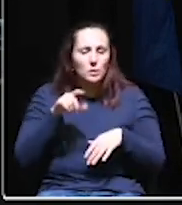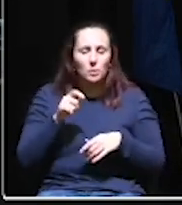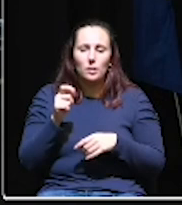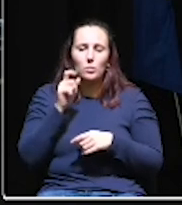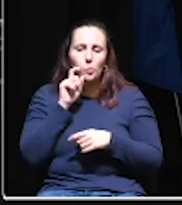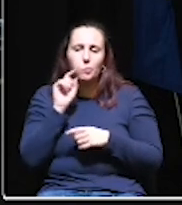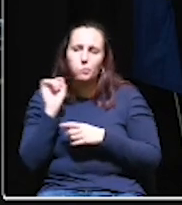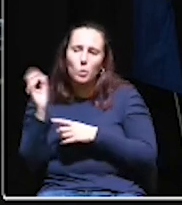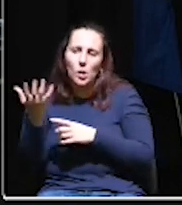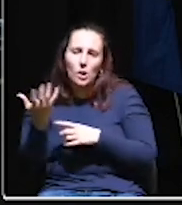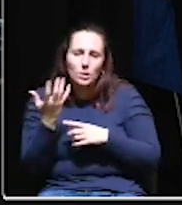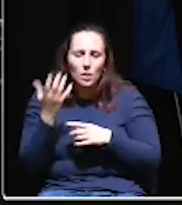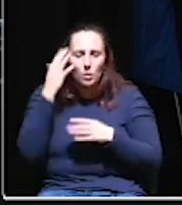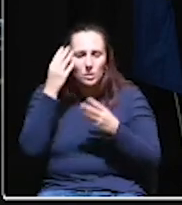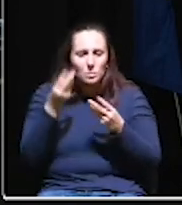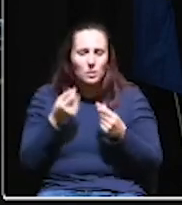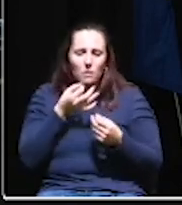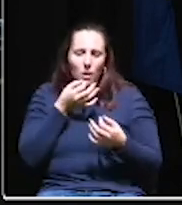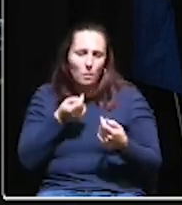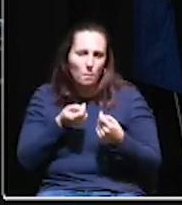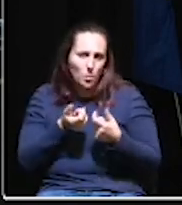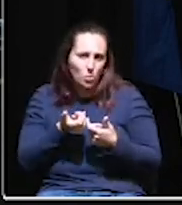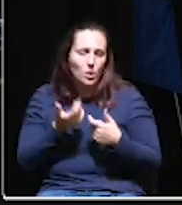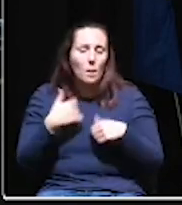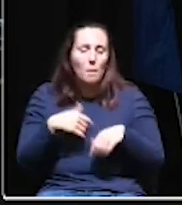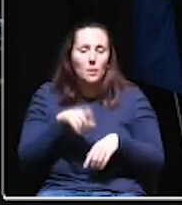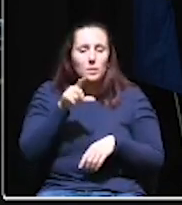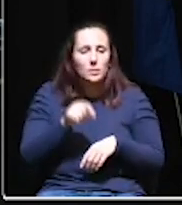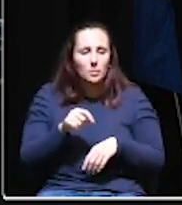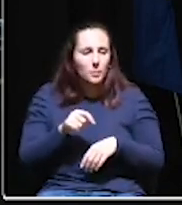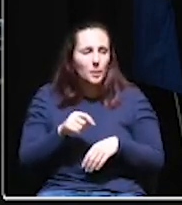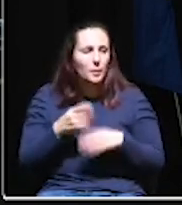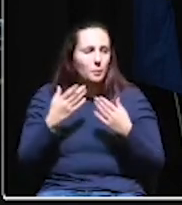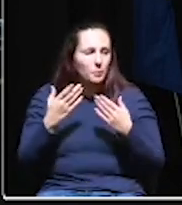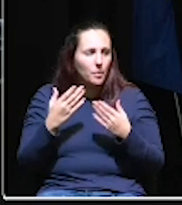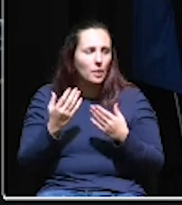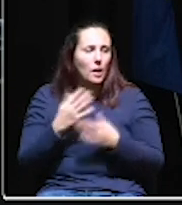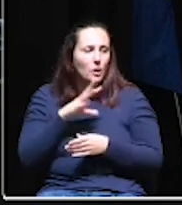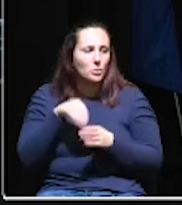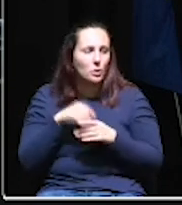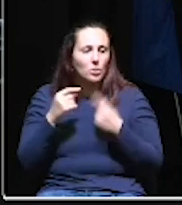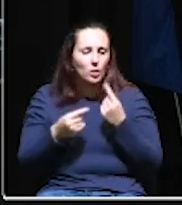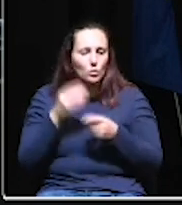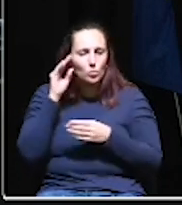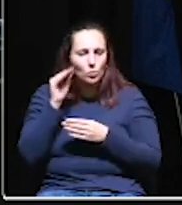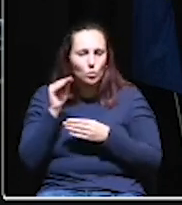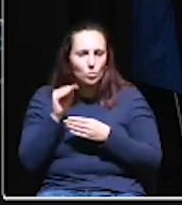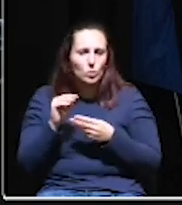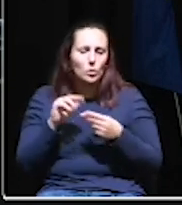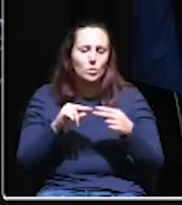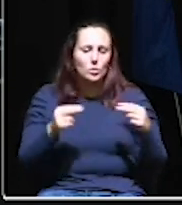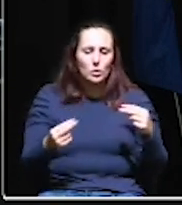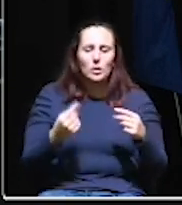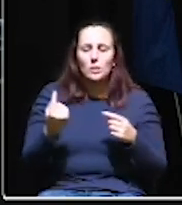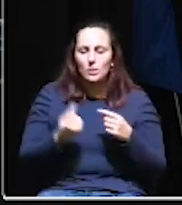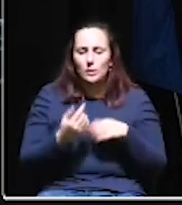este orçamento é pouco ambicioso. Mas, no entanto, e não quero deixar de o frisar, saudamos a inclusão de algumas recomendações desta Assembleia Municipal no que se prevê